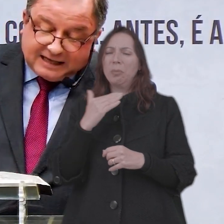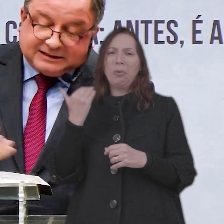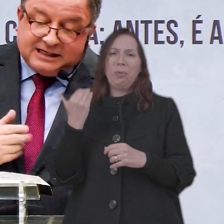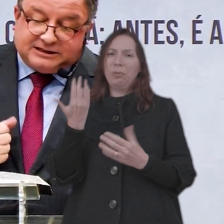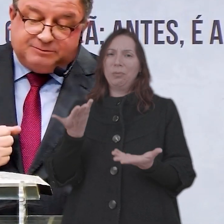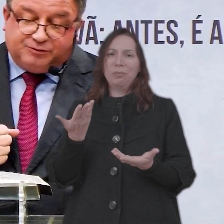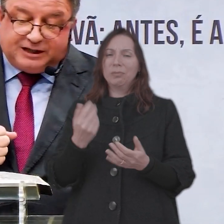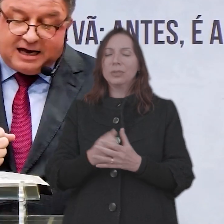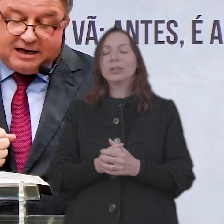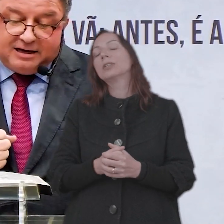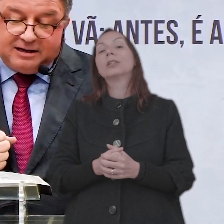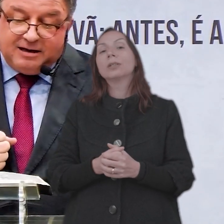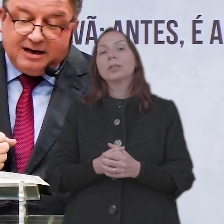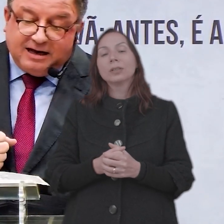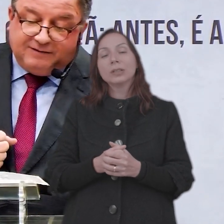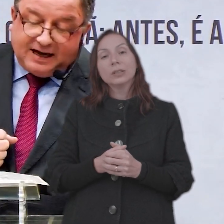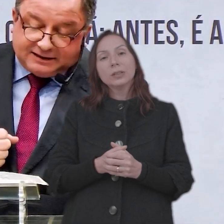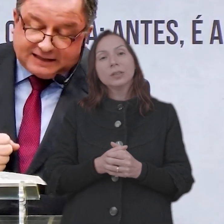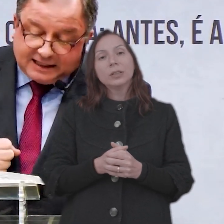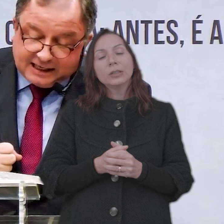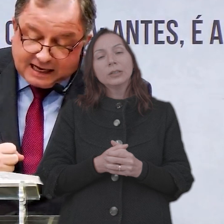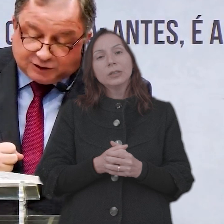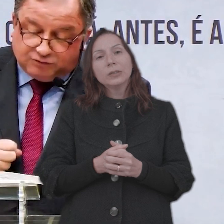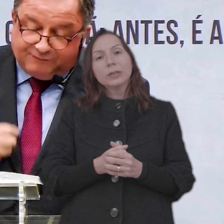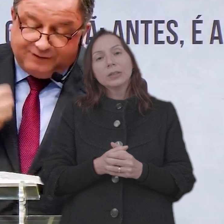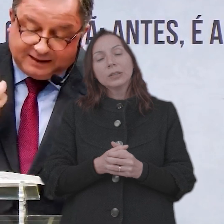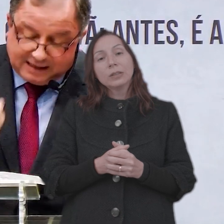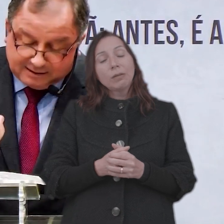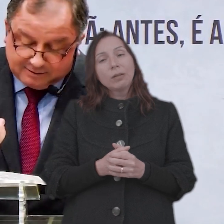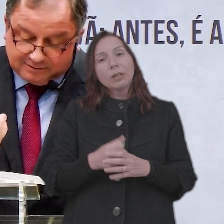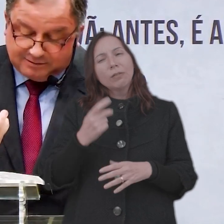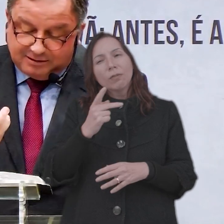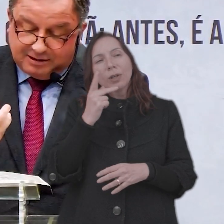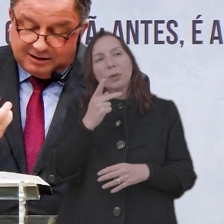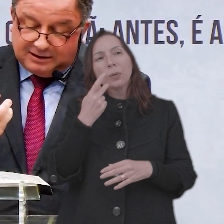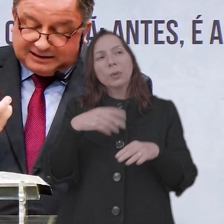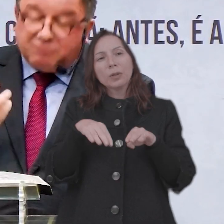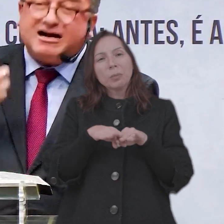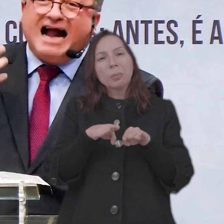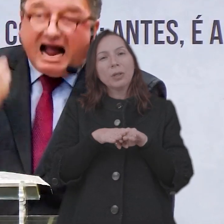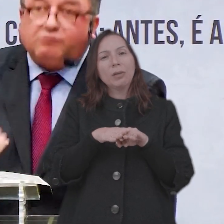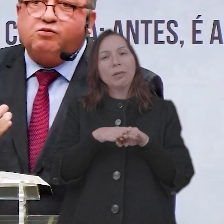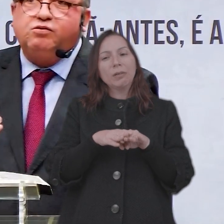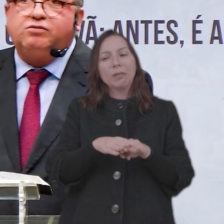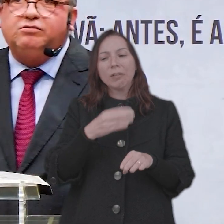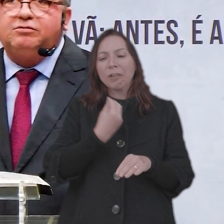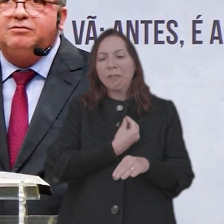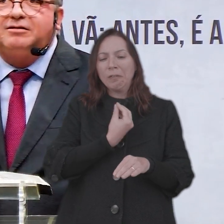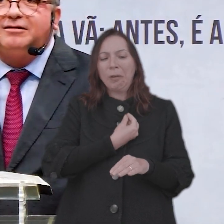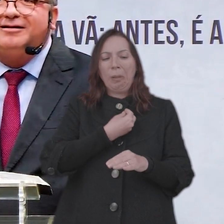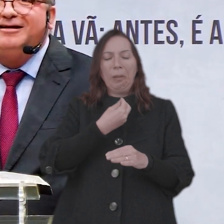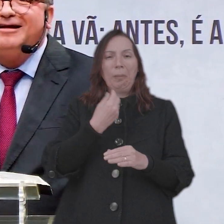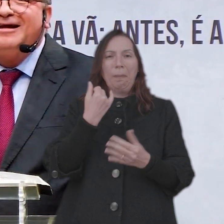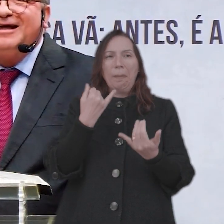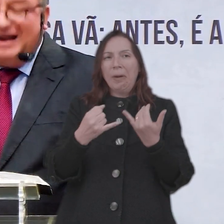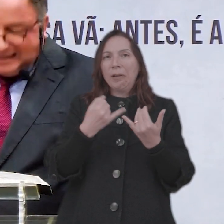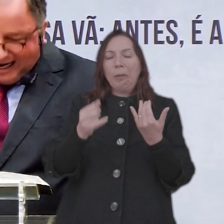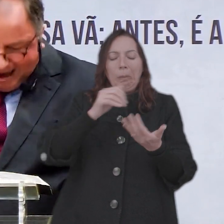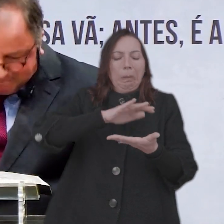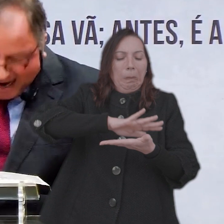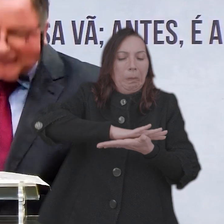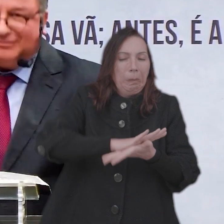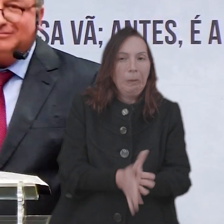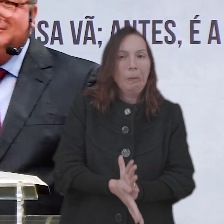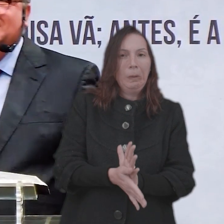tão interessante porque ele vai dizer aqui que a sua vida está um caco. Ele